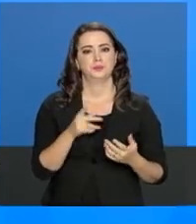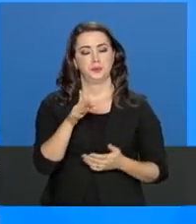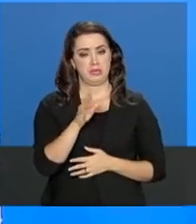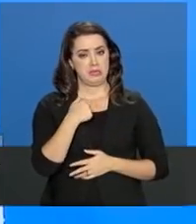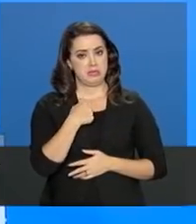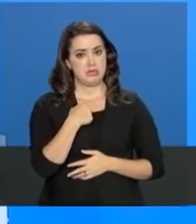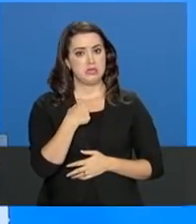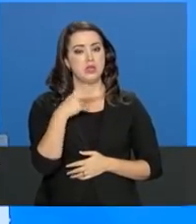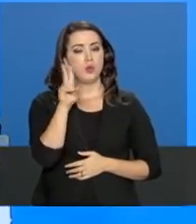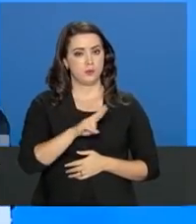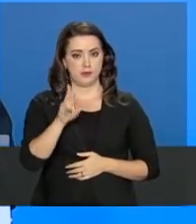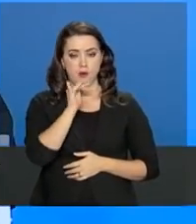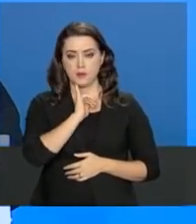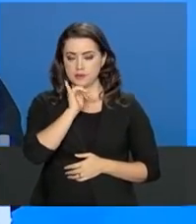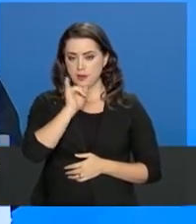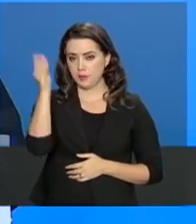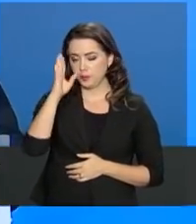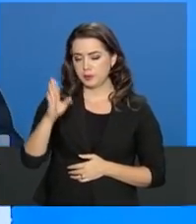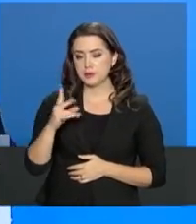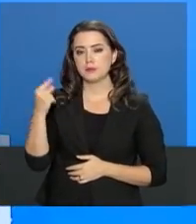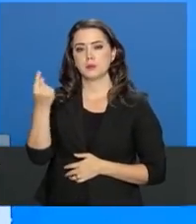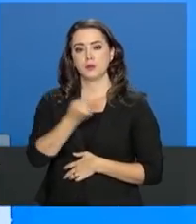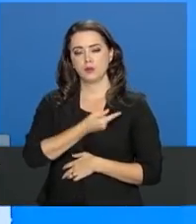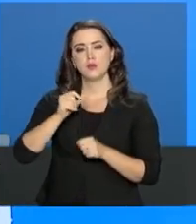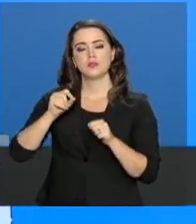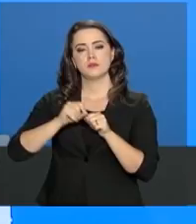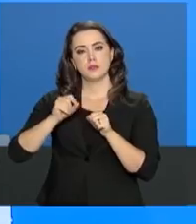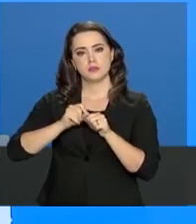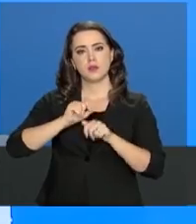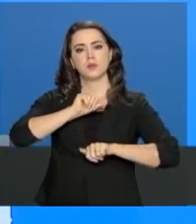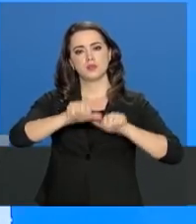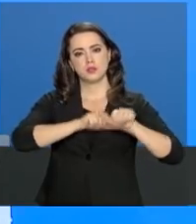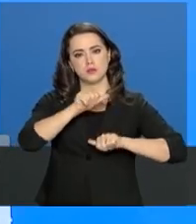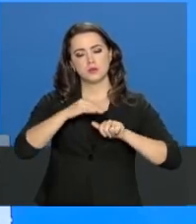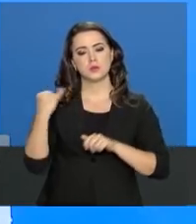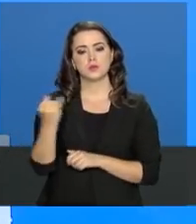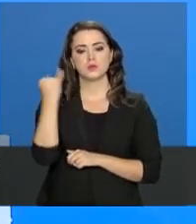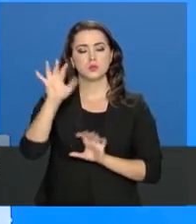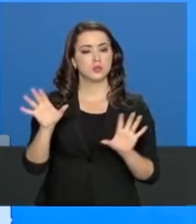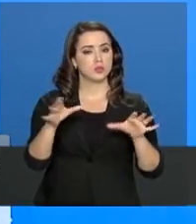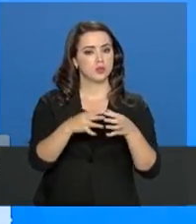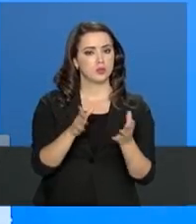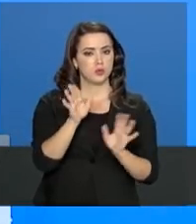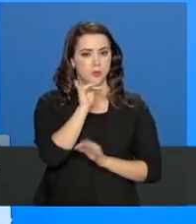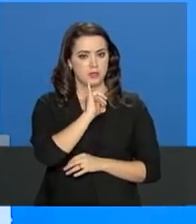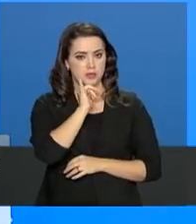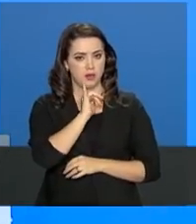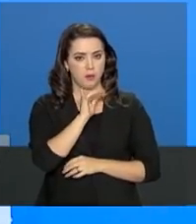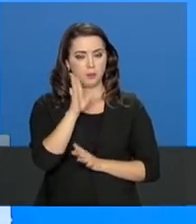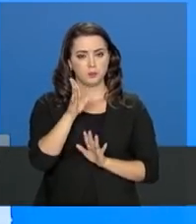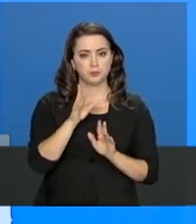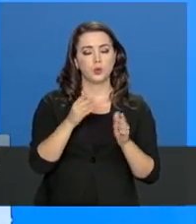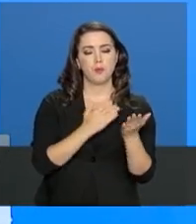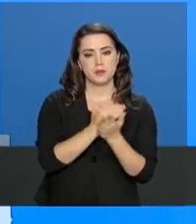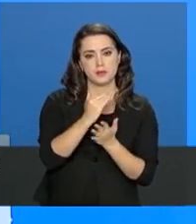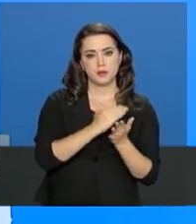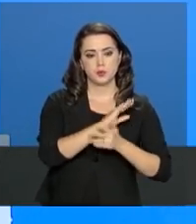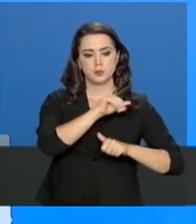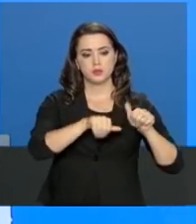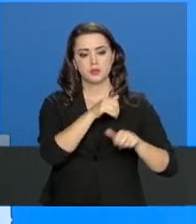para dizer que no brasil nós fizemos algumas reformas fundamentais nesta área começamos pela reforma o ensino médio